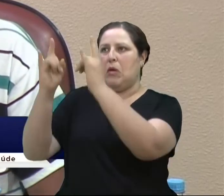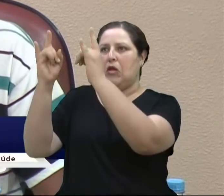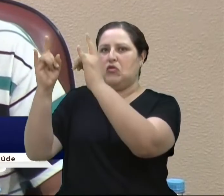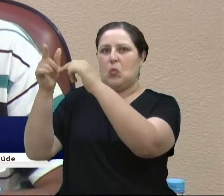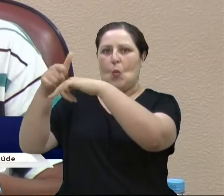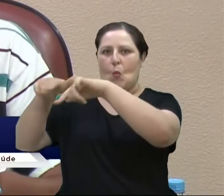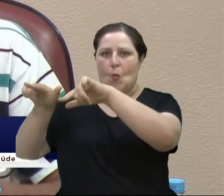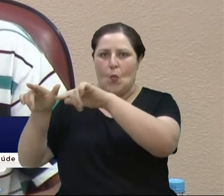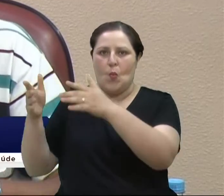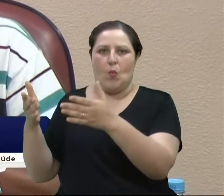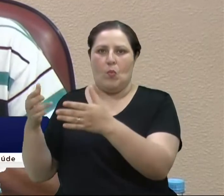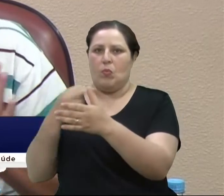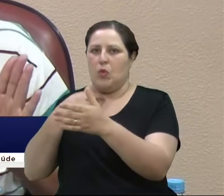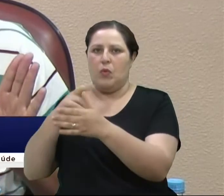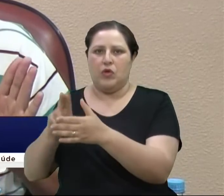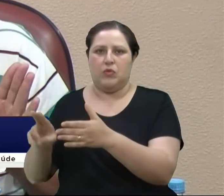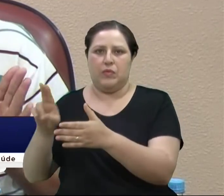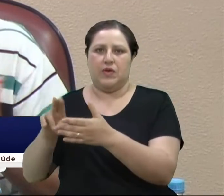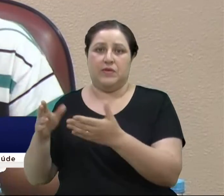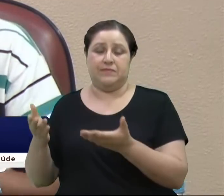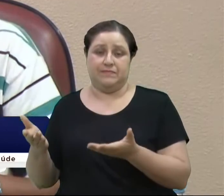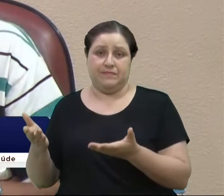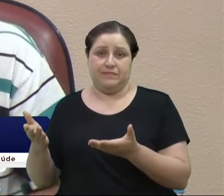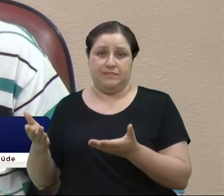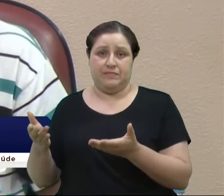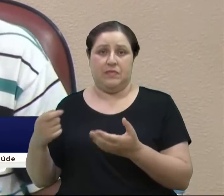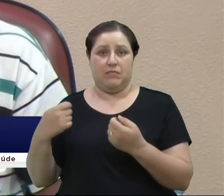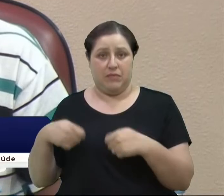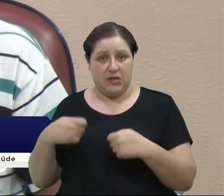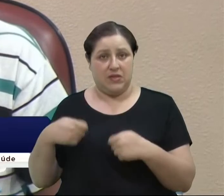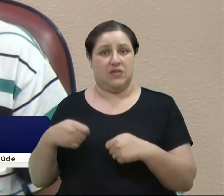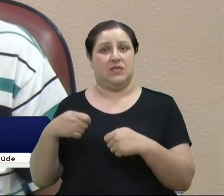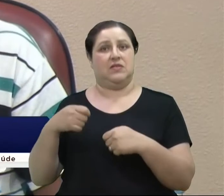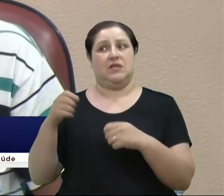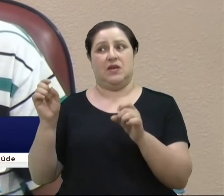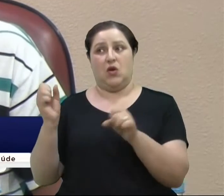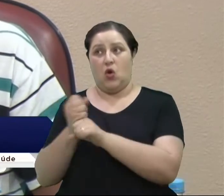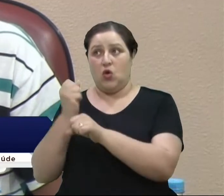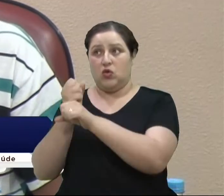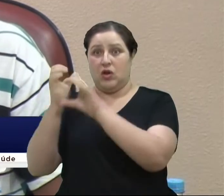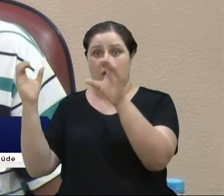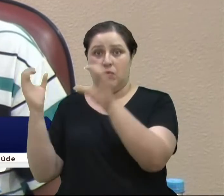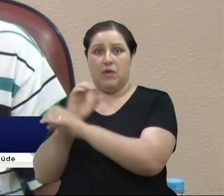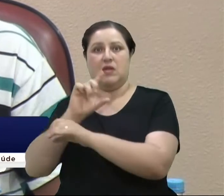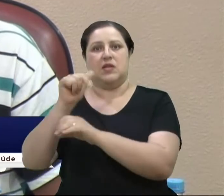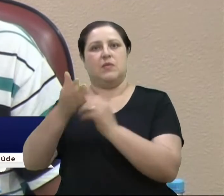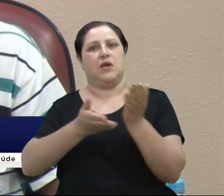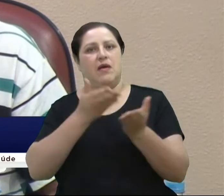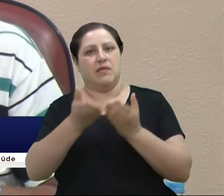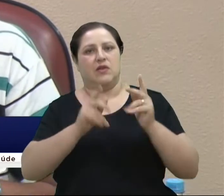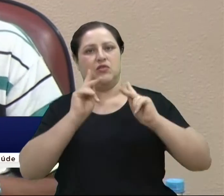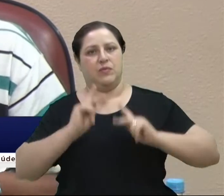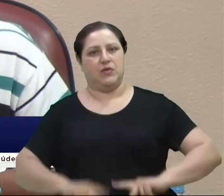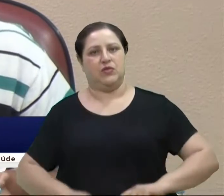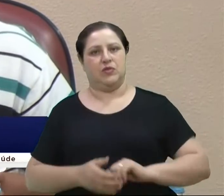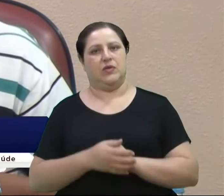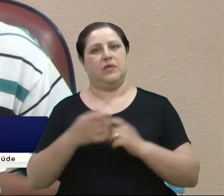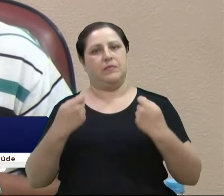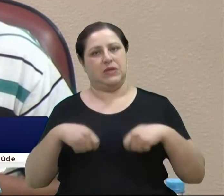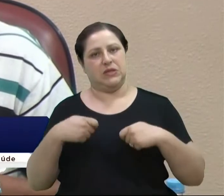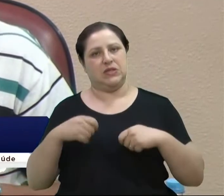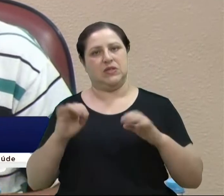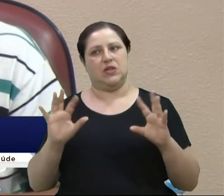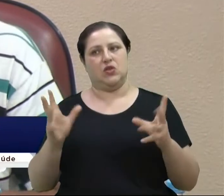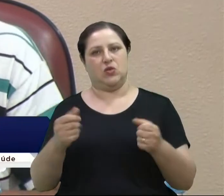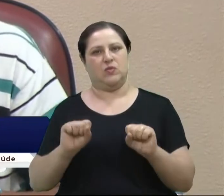não podemos culpar A ou B, mas ela não está terminada, ela não está atendendo o usuário de fato, na prática. Então, a gente tem que se unir às